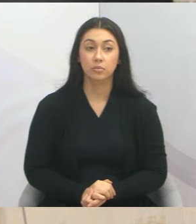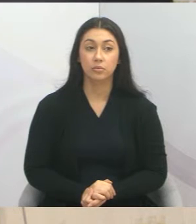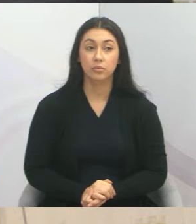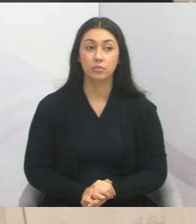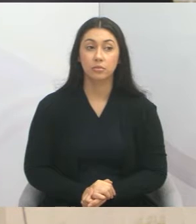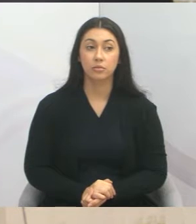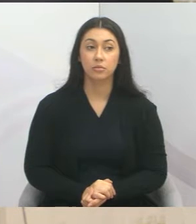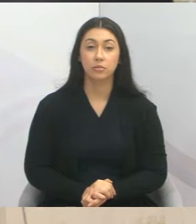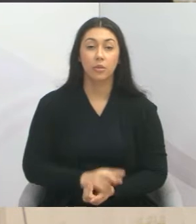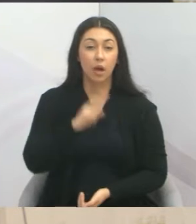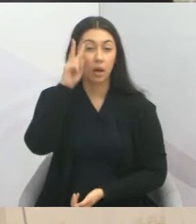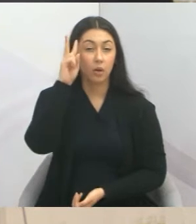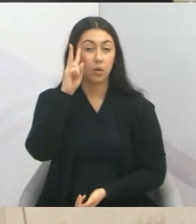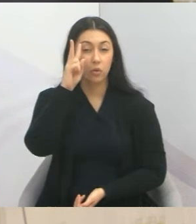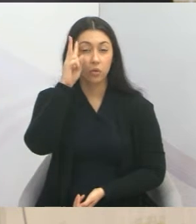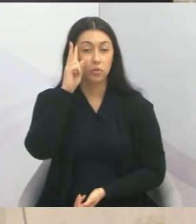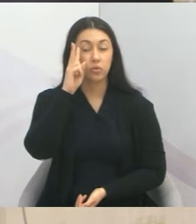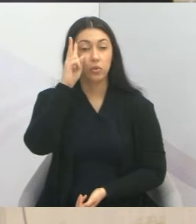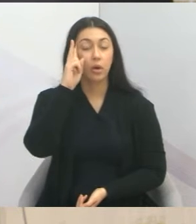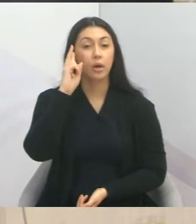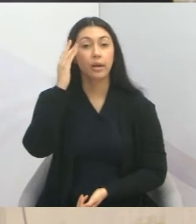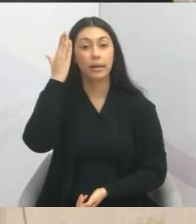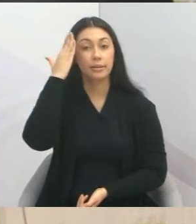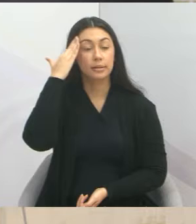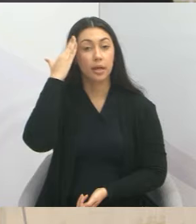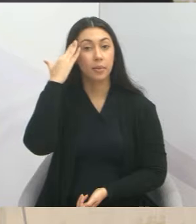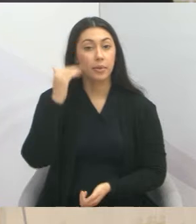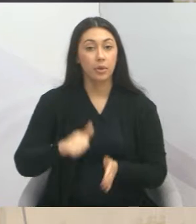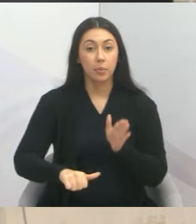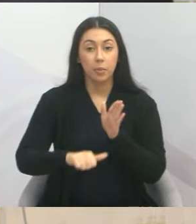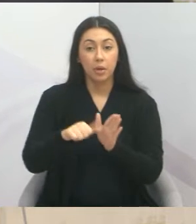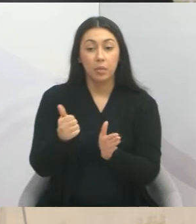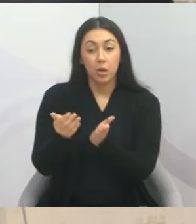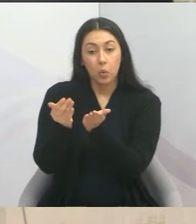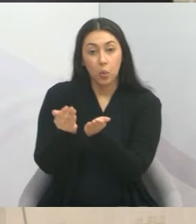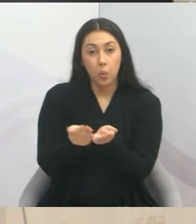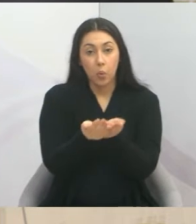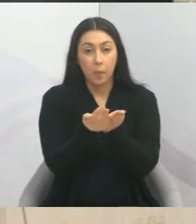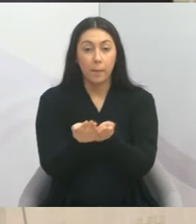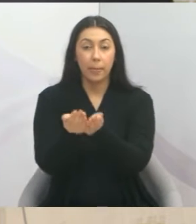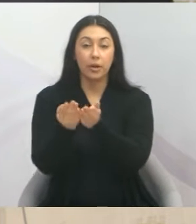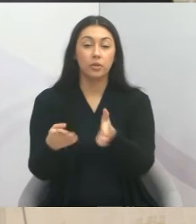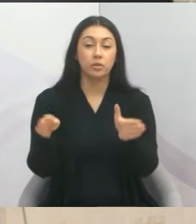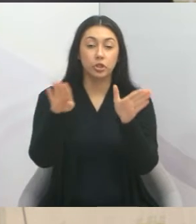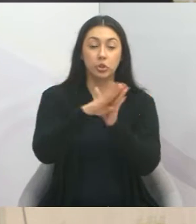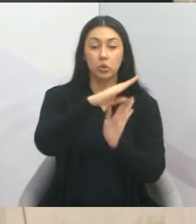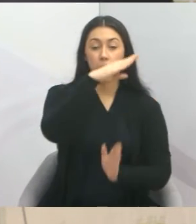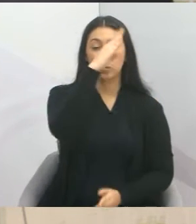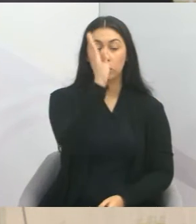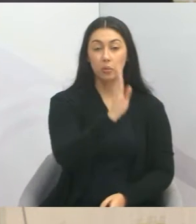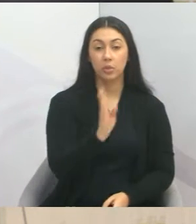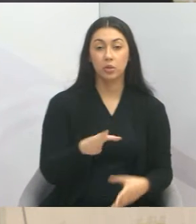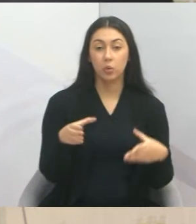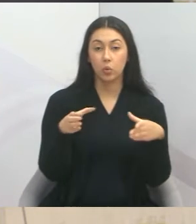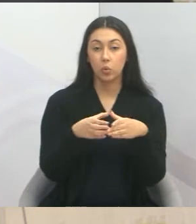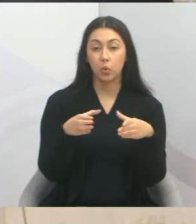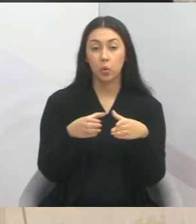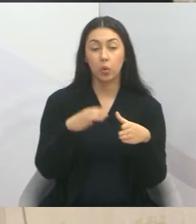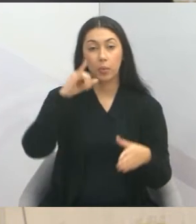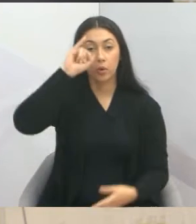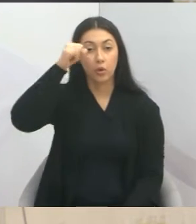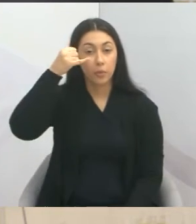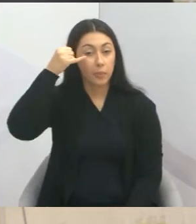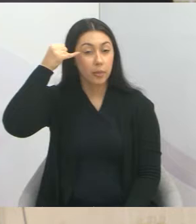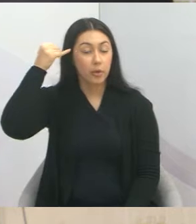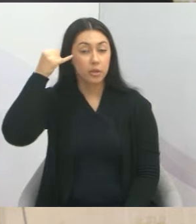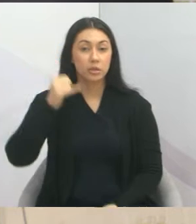historiografia oficial como o primeiro navio a aportar no Brasil com Imigrantes Japoneses a